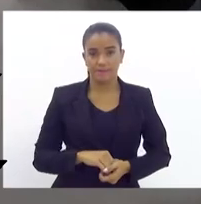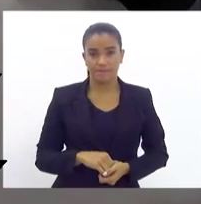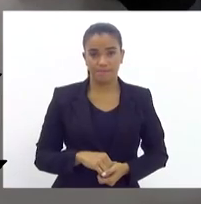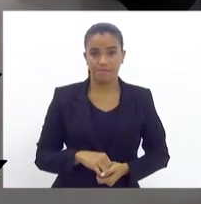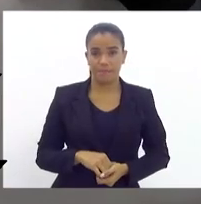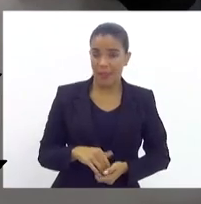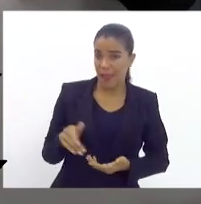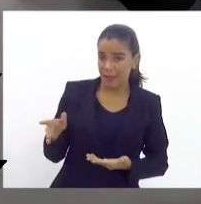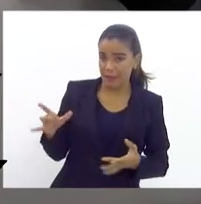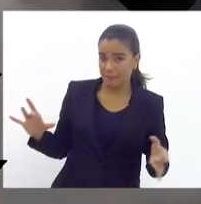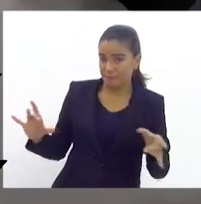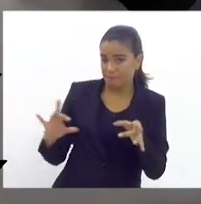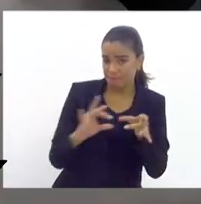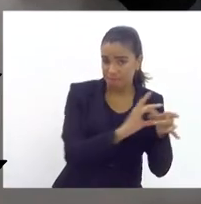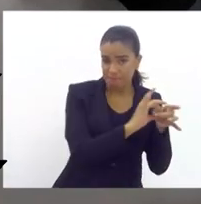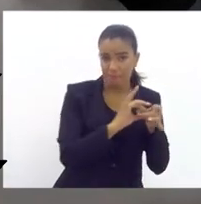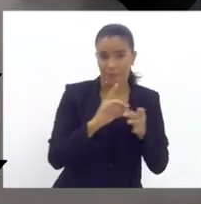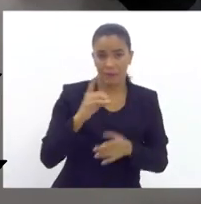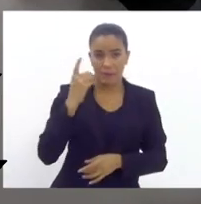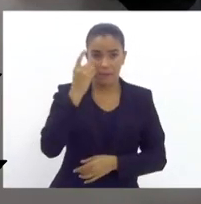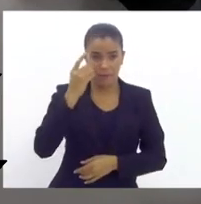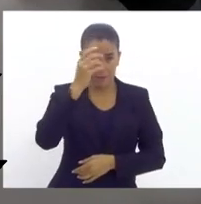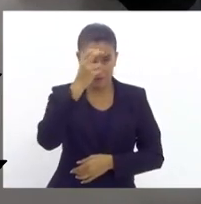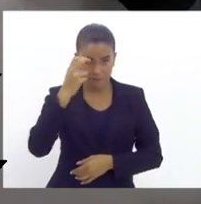linha da deputada Verônica.